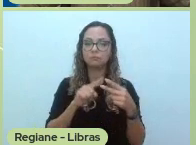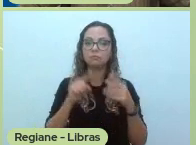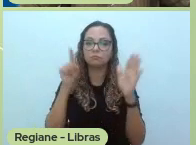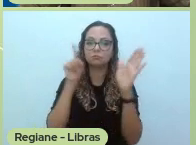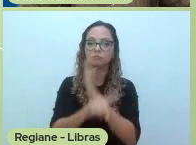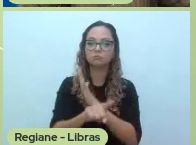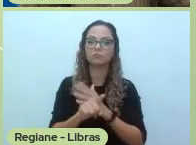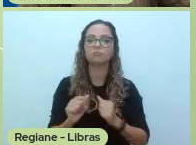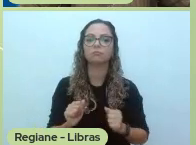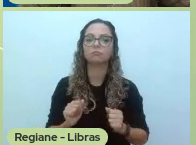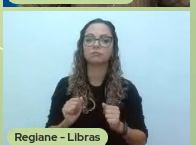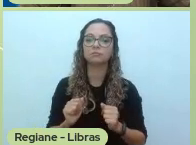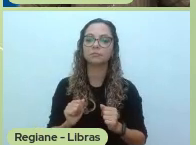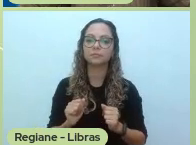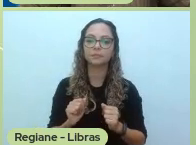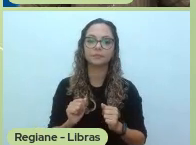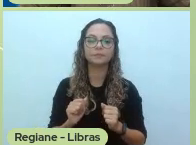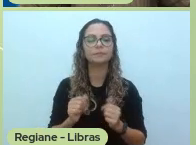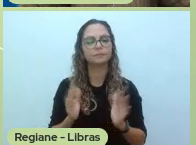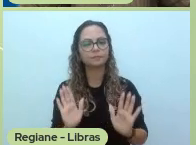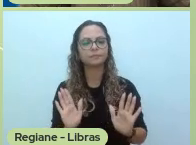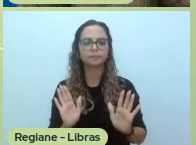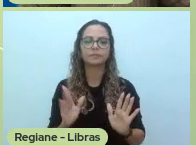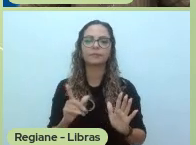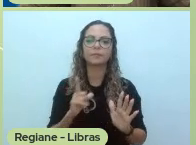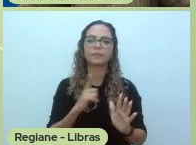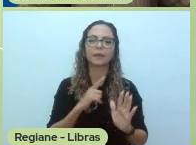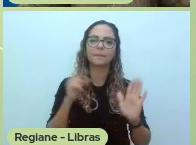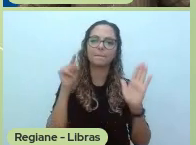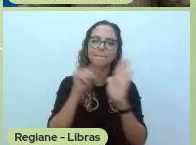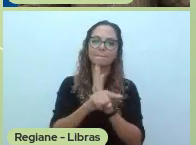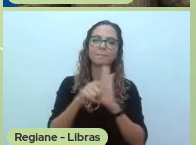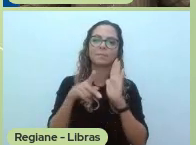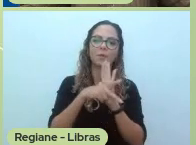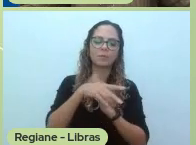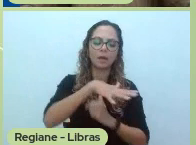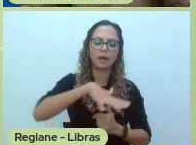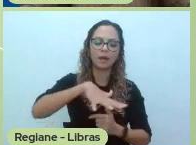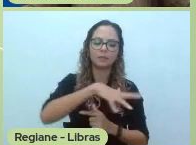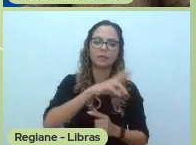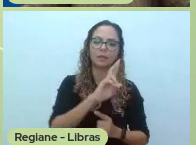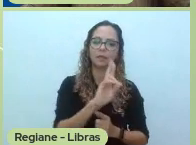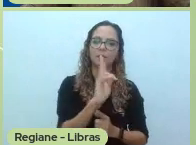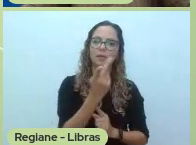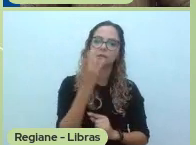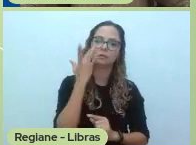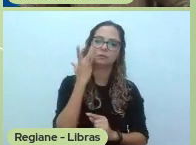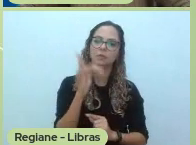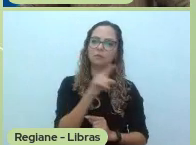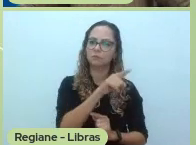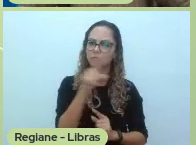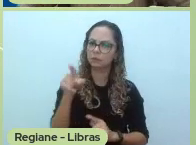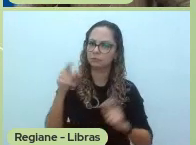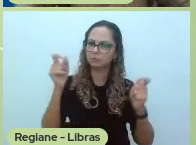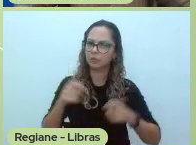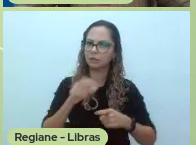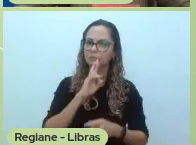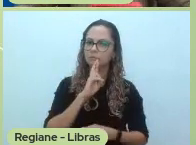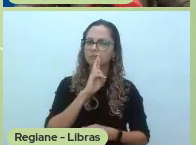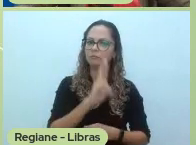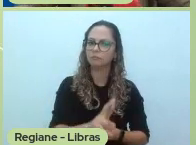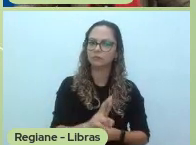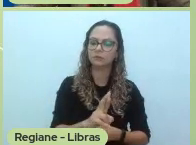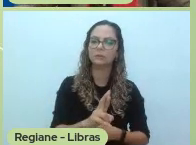delas é uma questão um pouco mais específica de RH, mas eu não sei se algumas de vocês gostaria de responder.